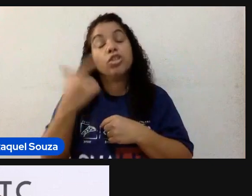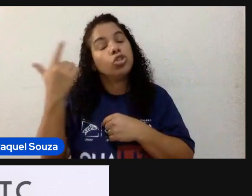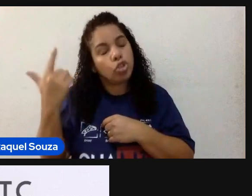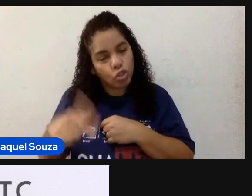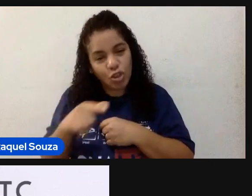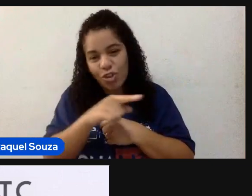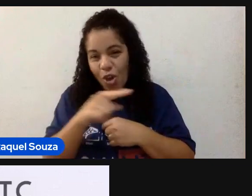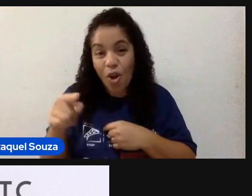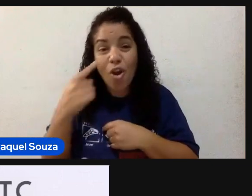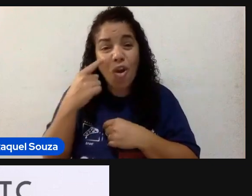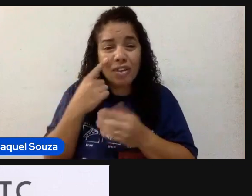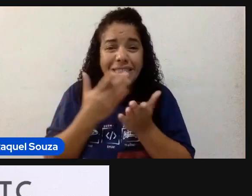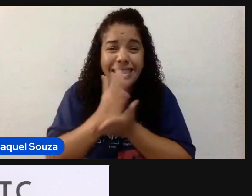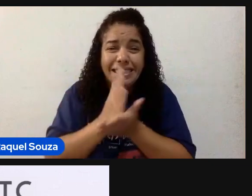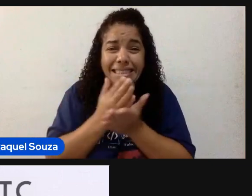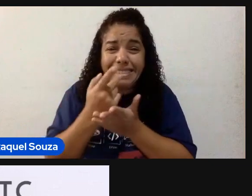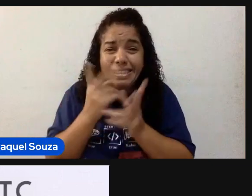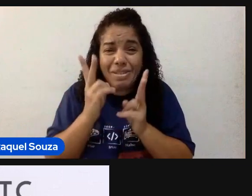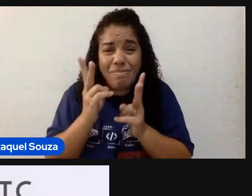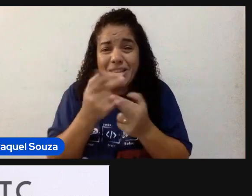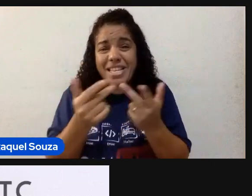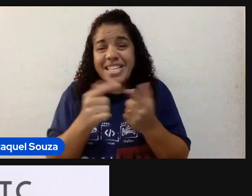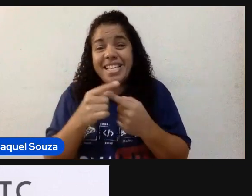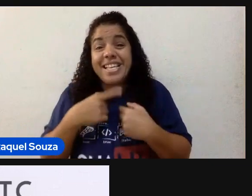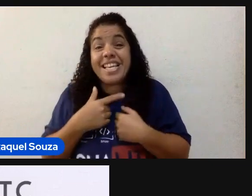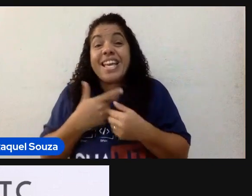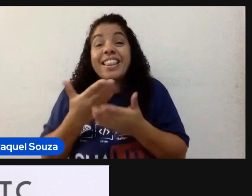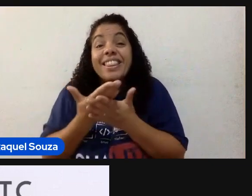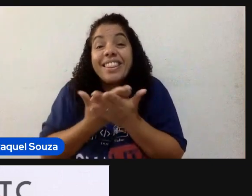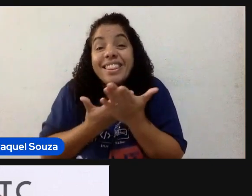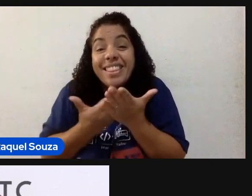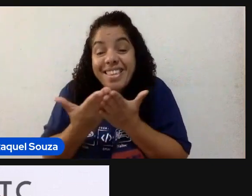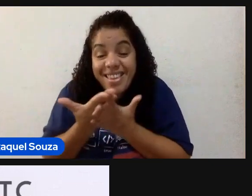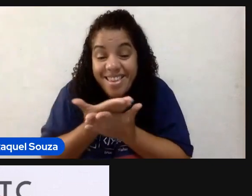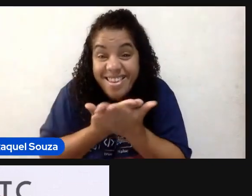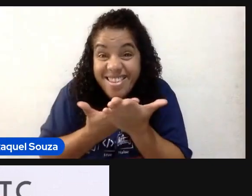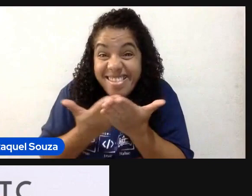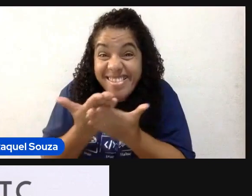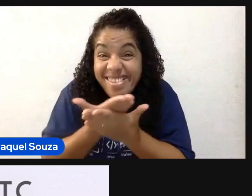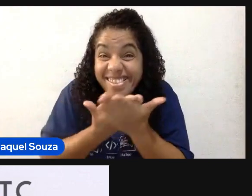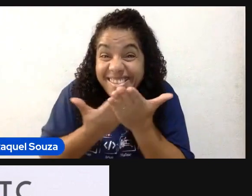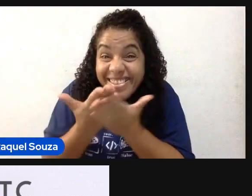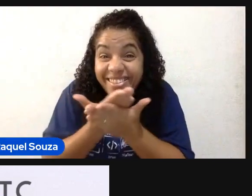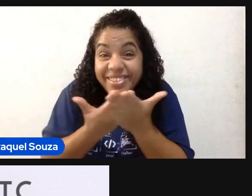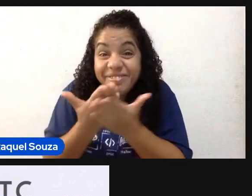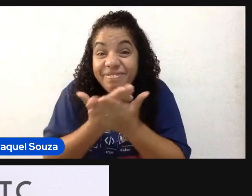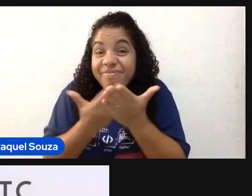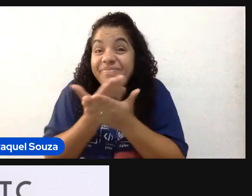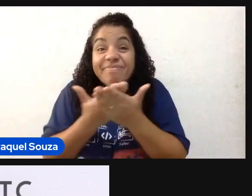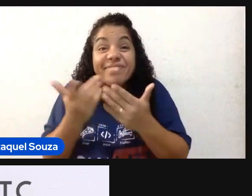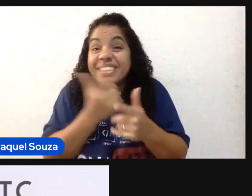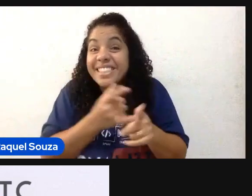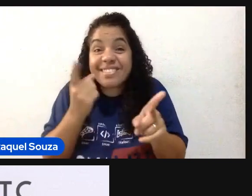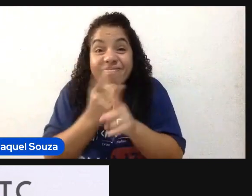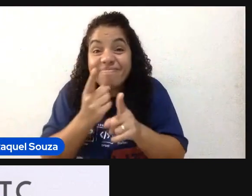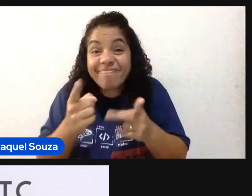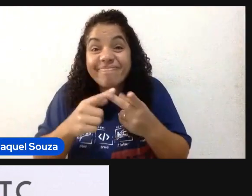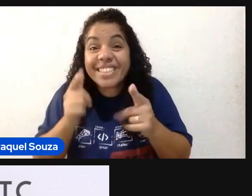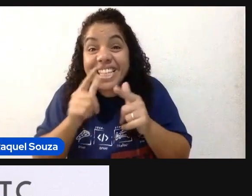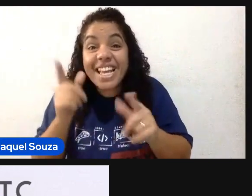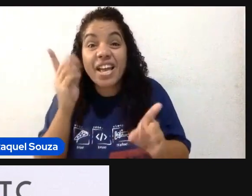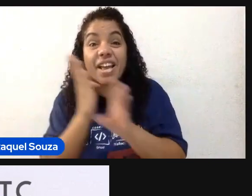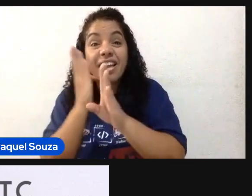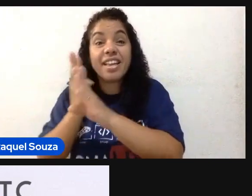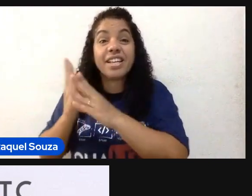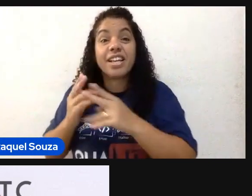você chata falando a mesma coisa. Terapia. Na terapia, você se descobre, você consegue